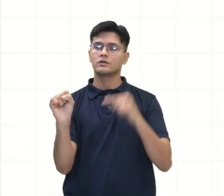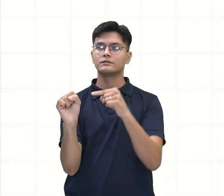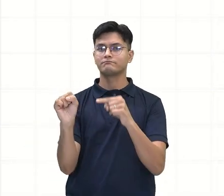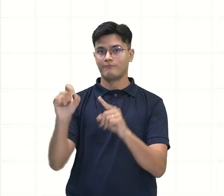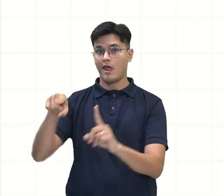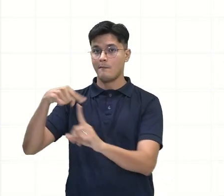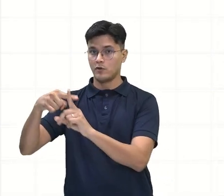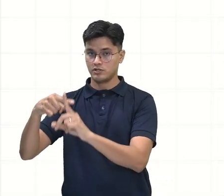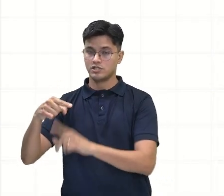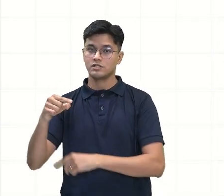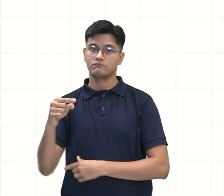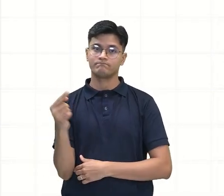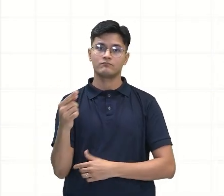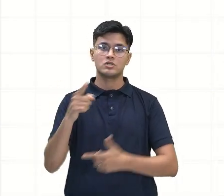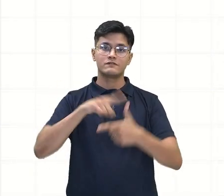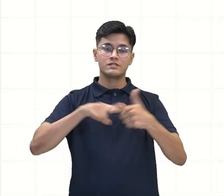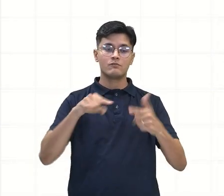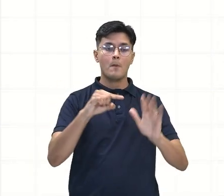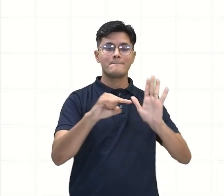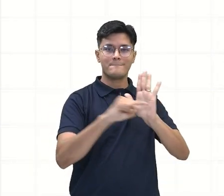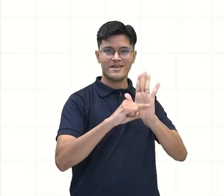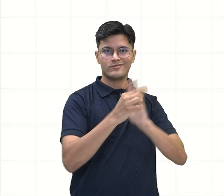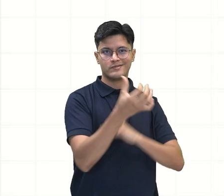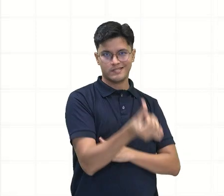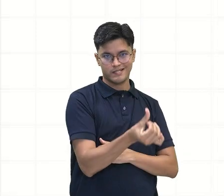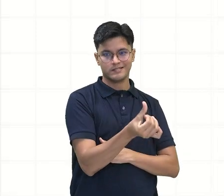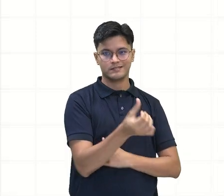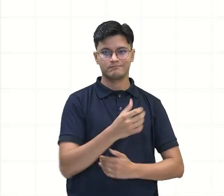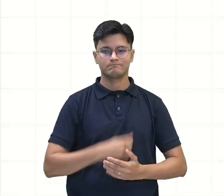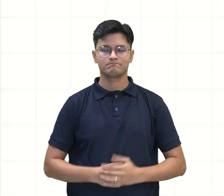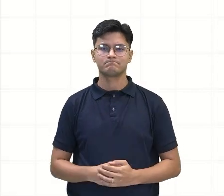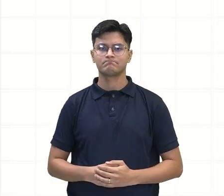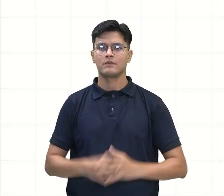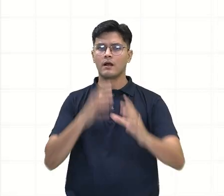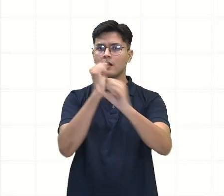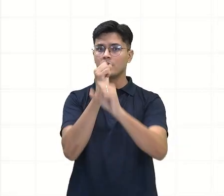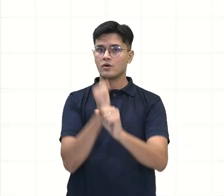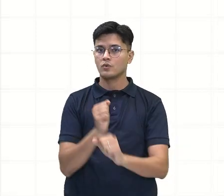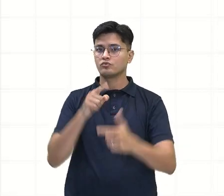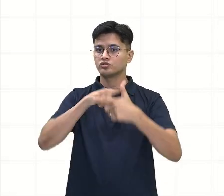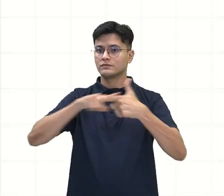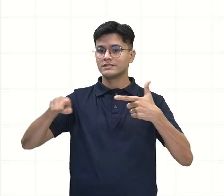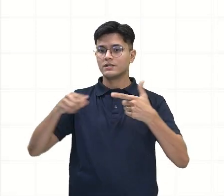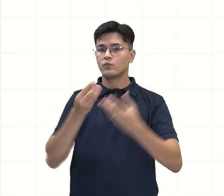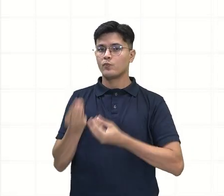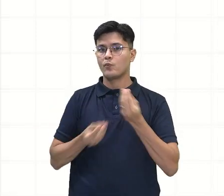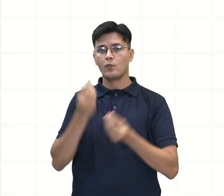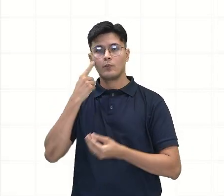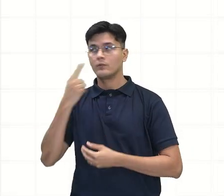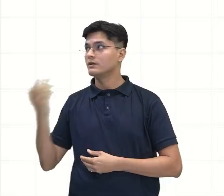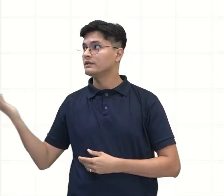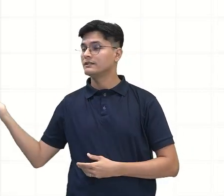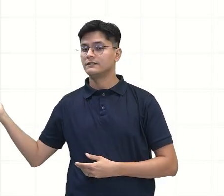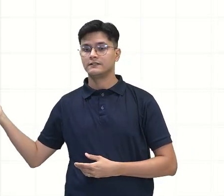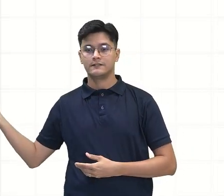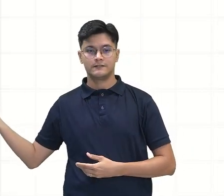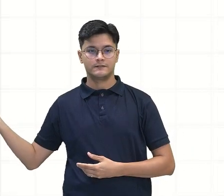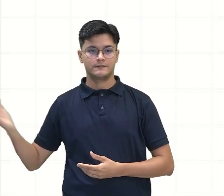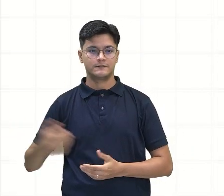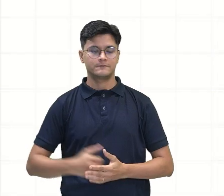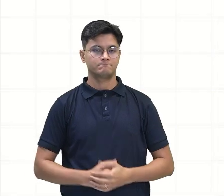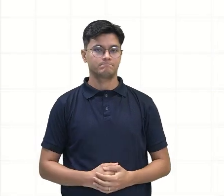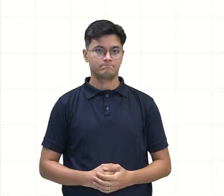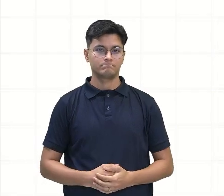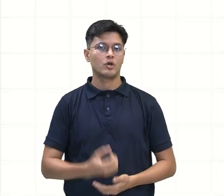número que dividido por 6, ou que multiplicado por 6 é